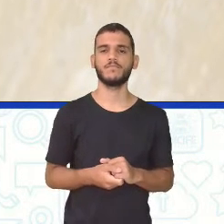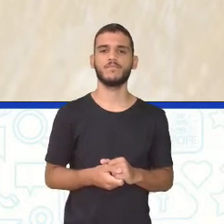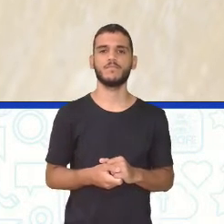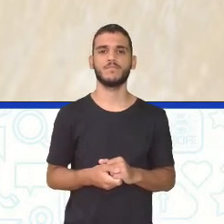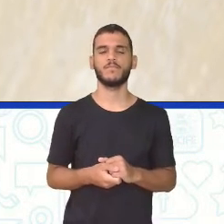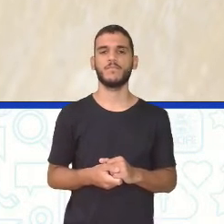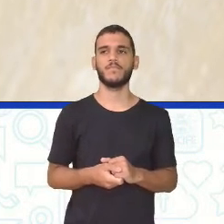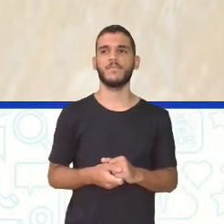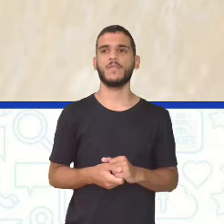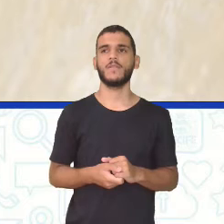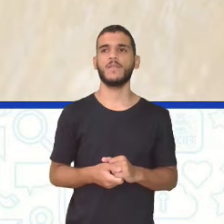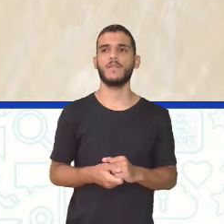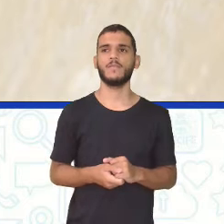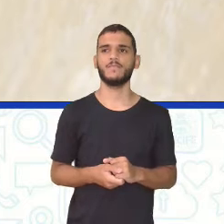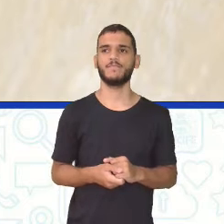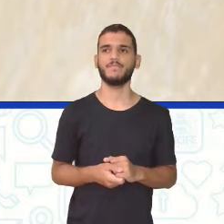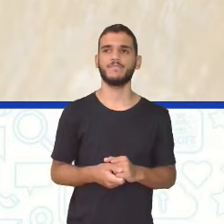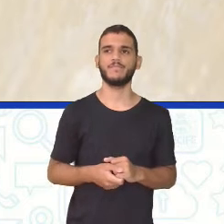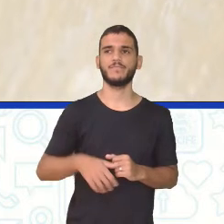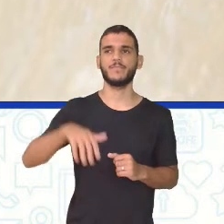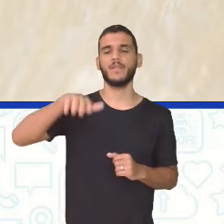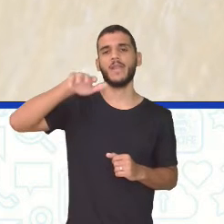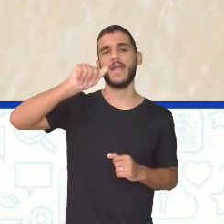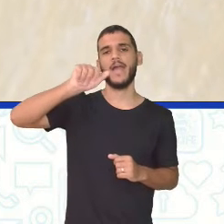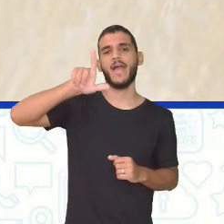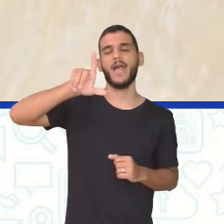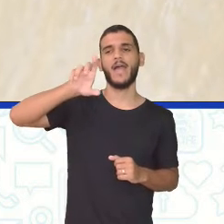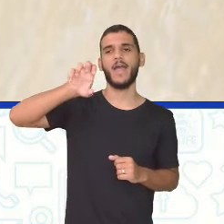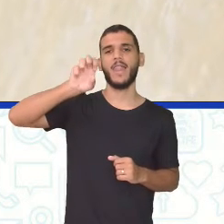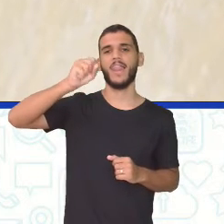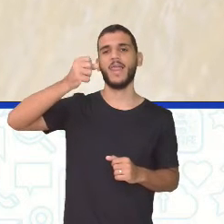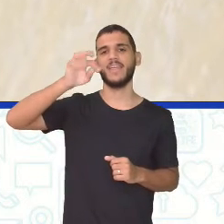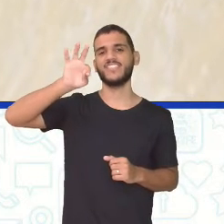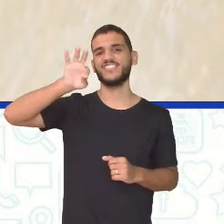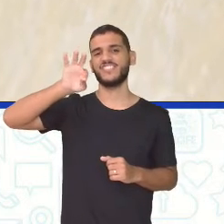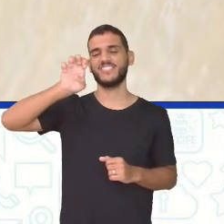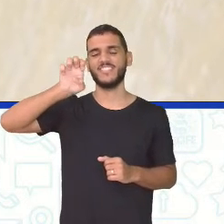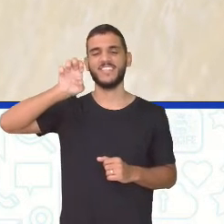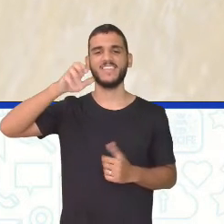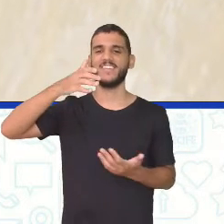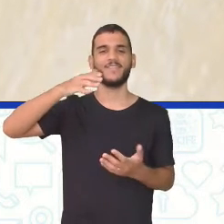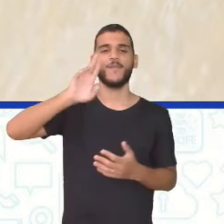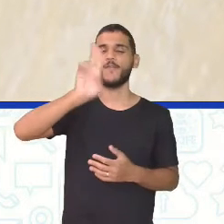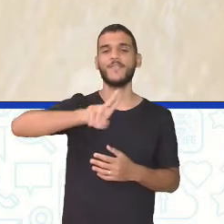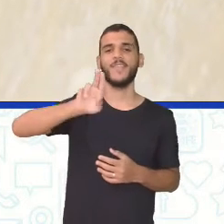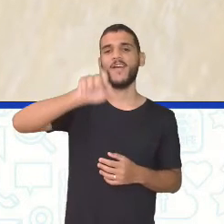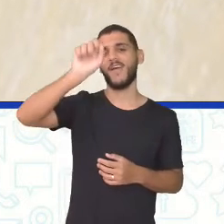a leste, né? Eu só uso assim, a leste. Sim. Do nosso território. Eles têm que se acostumar com isso.